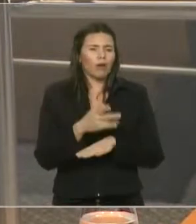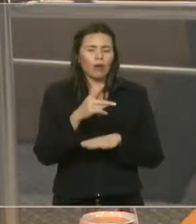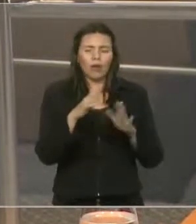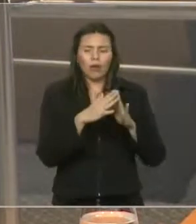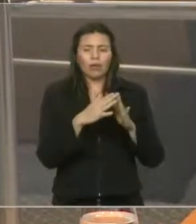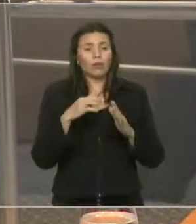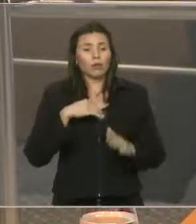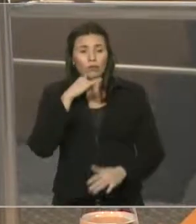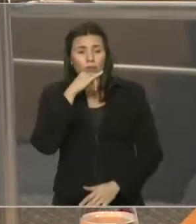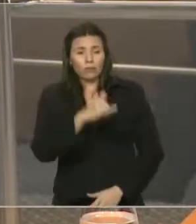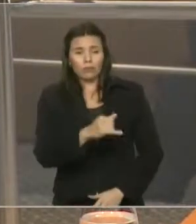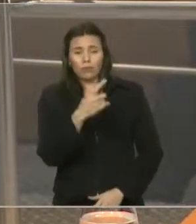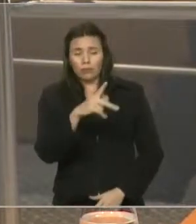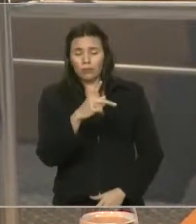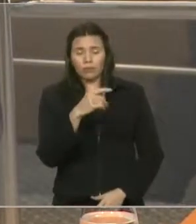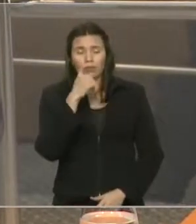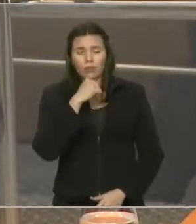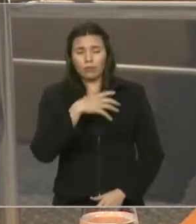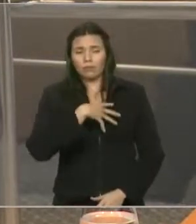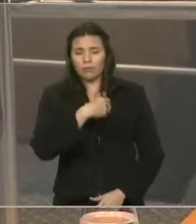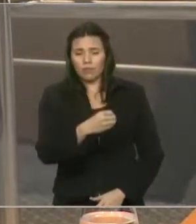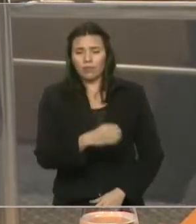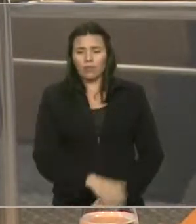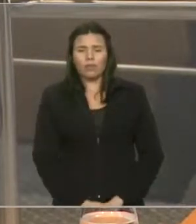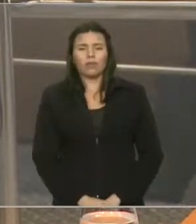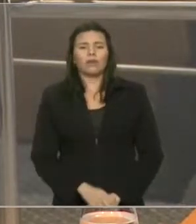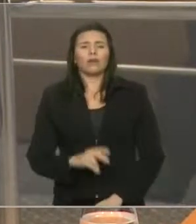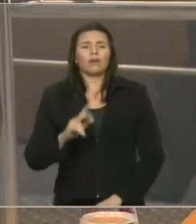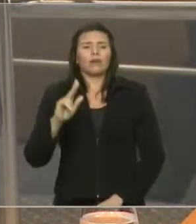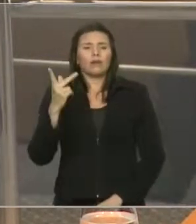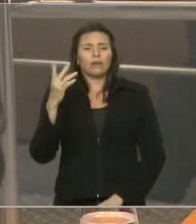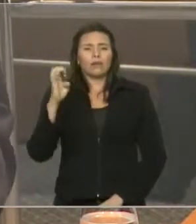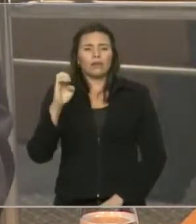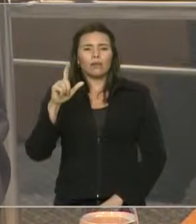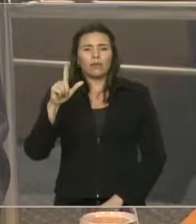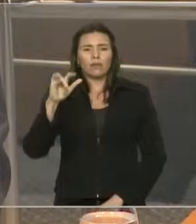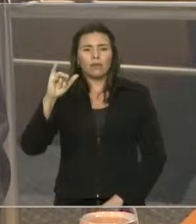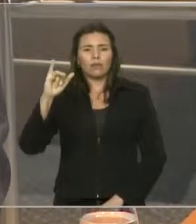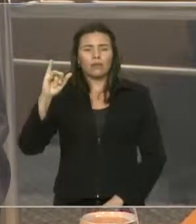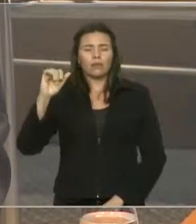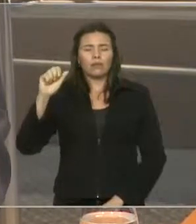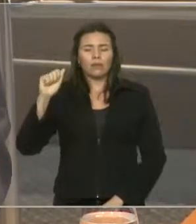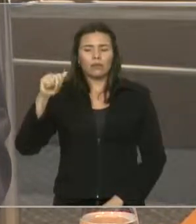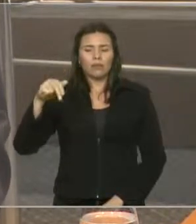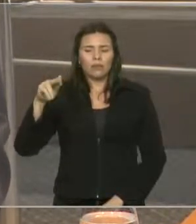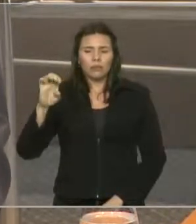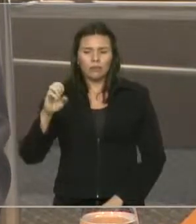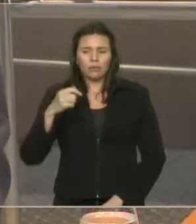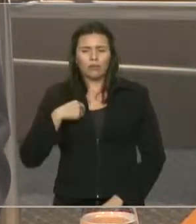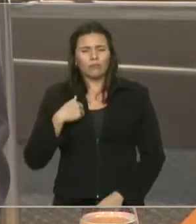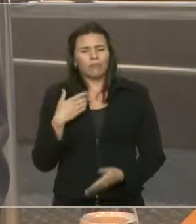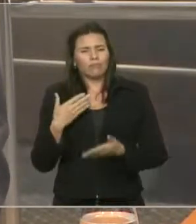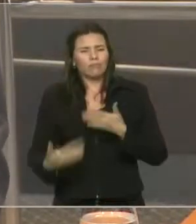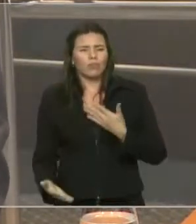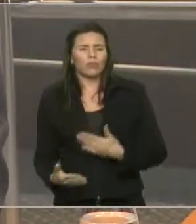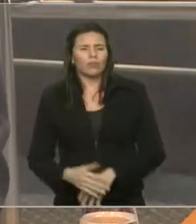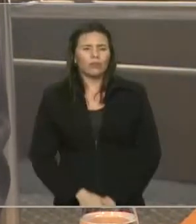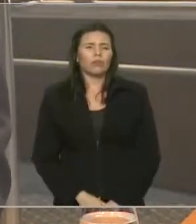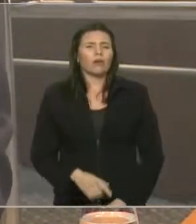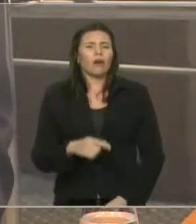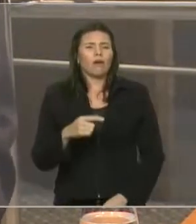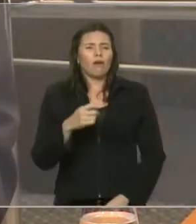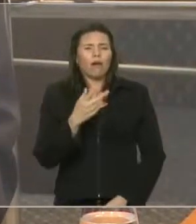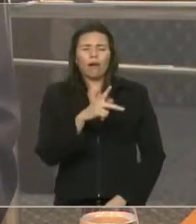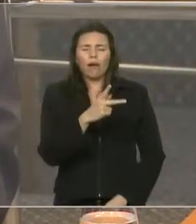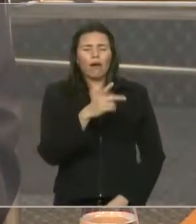dela, aqui, que é prefeita, a Iriane, que eu perdi um grande pilar na minha vida, que foi a mãe dela, e disse